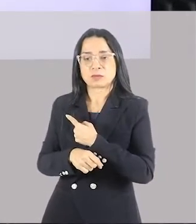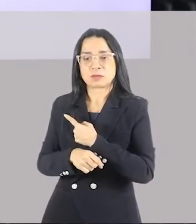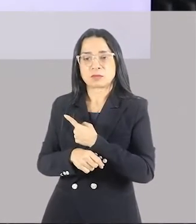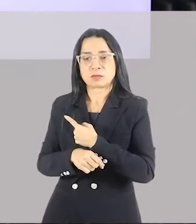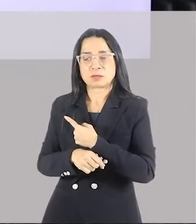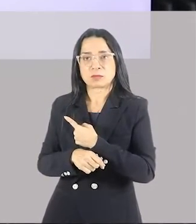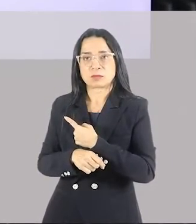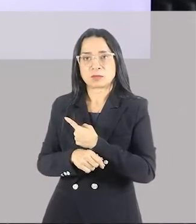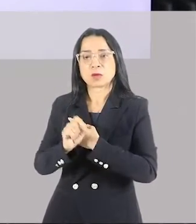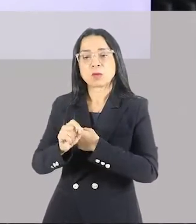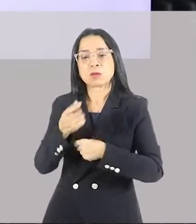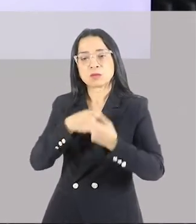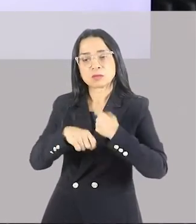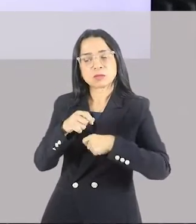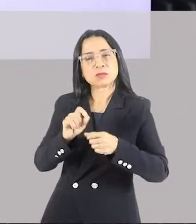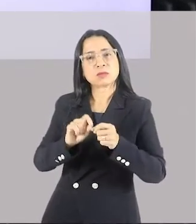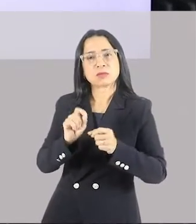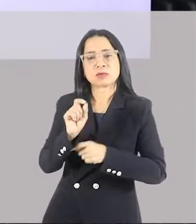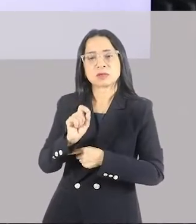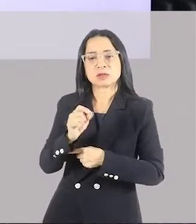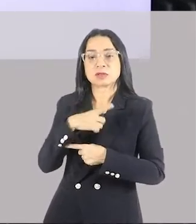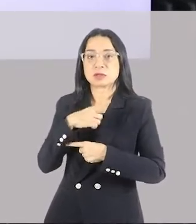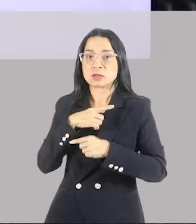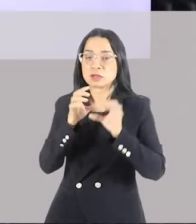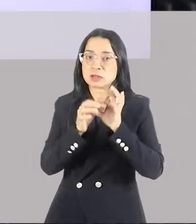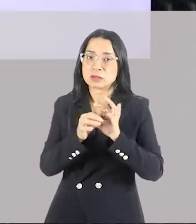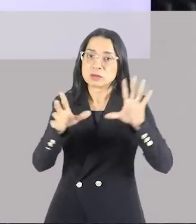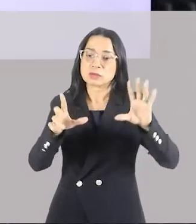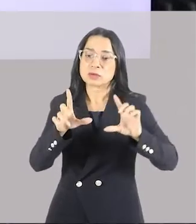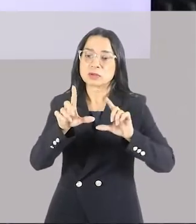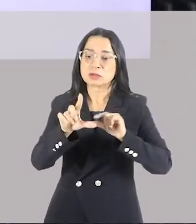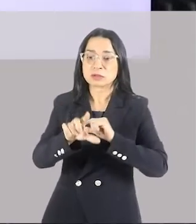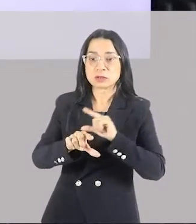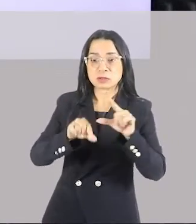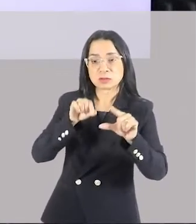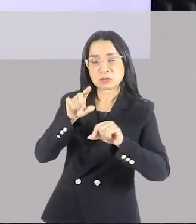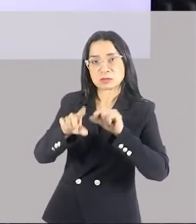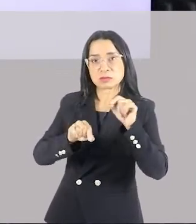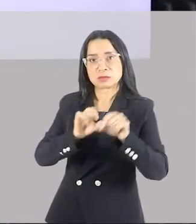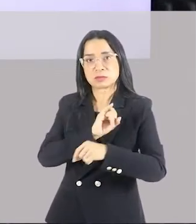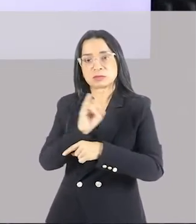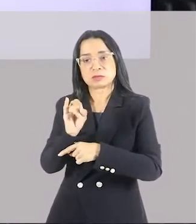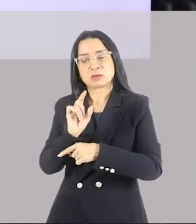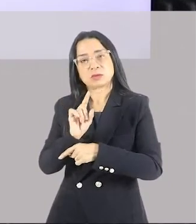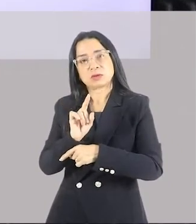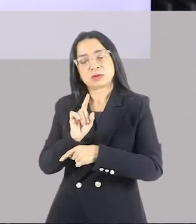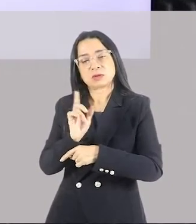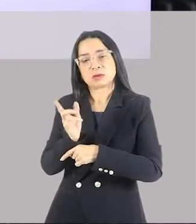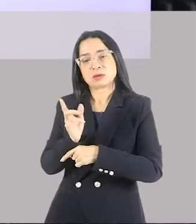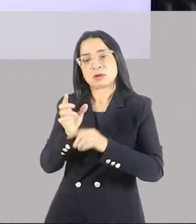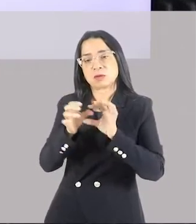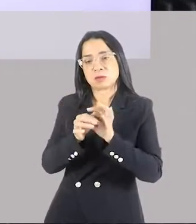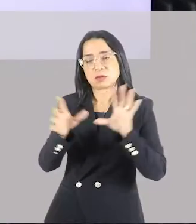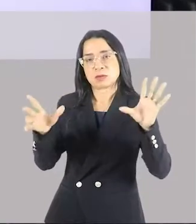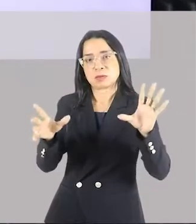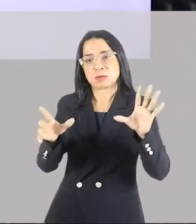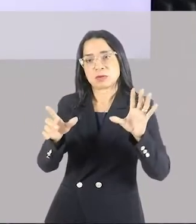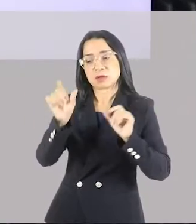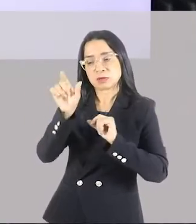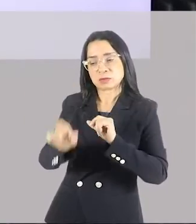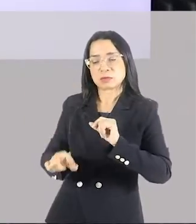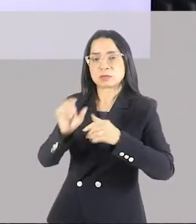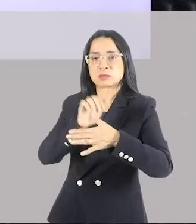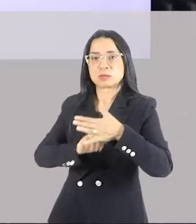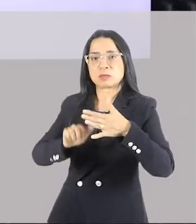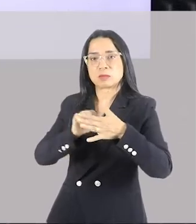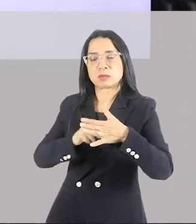ou seja, a administração pública possui liberdade de escolher se ela vai ou não autorizar aquela personalidade